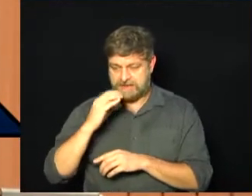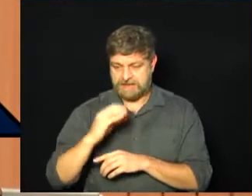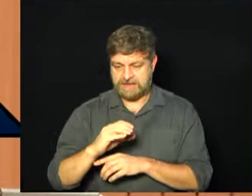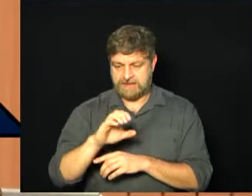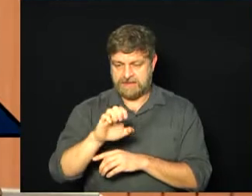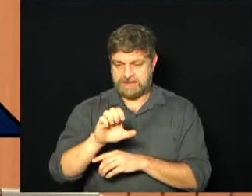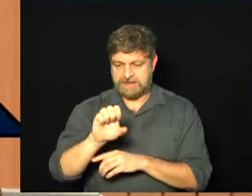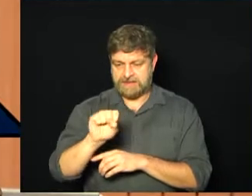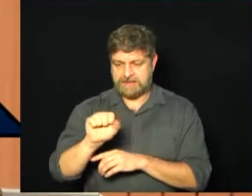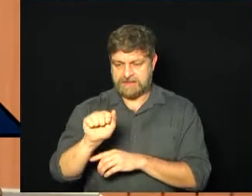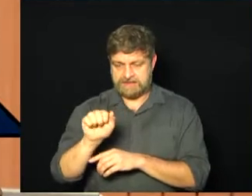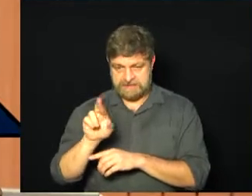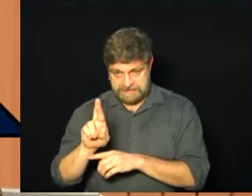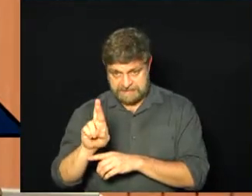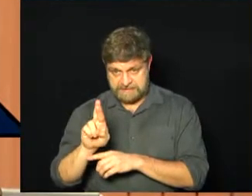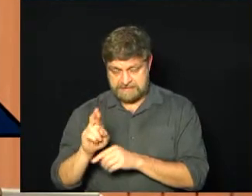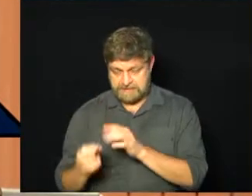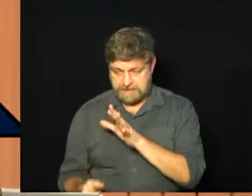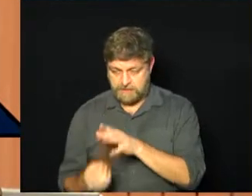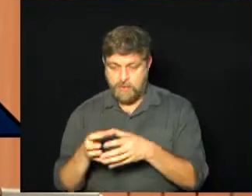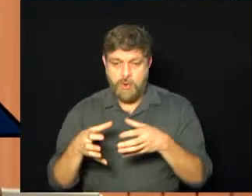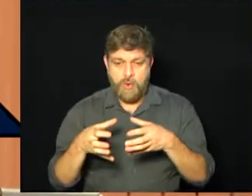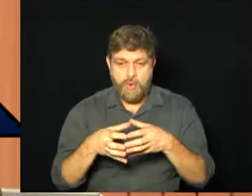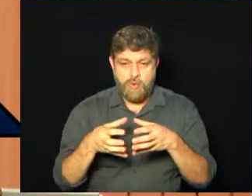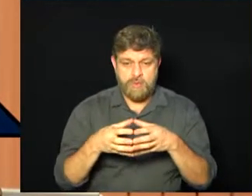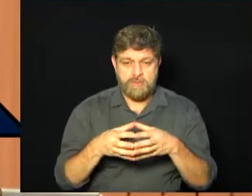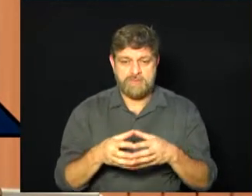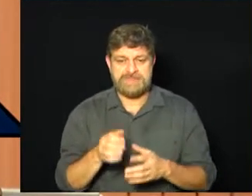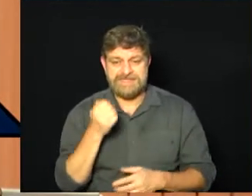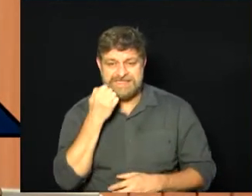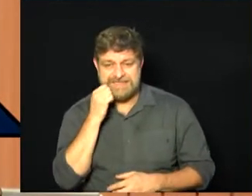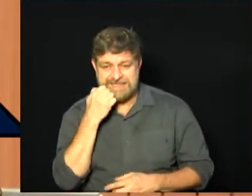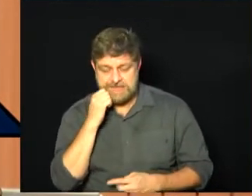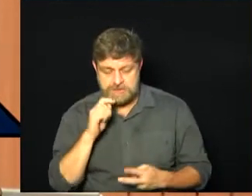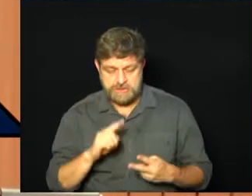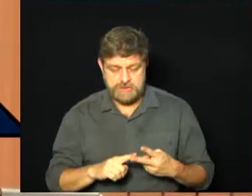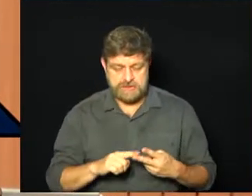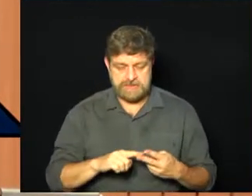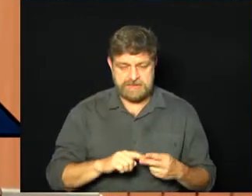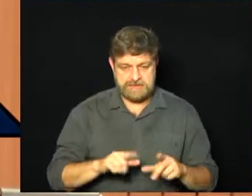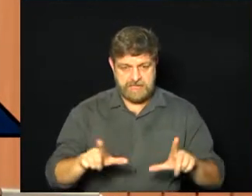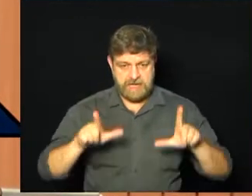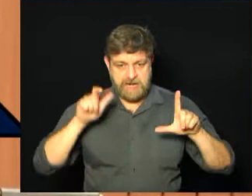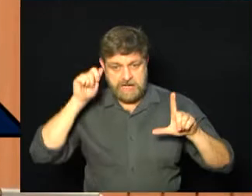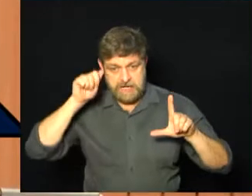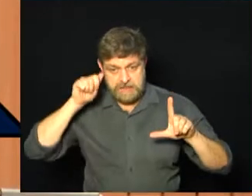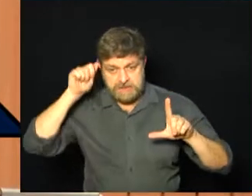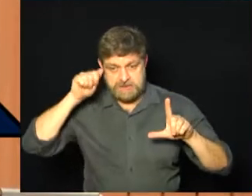um grupo de cientistas, artistas e intelectuais que decidiram criar uma